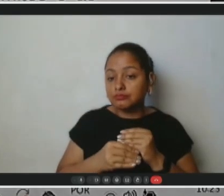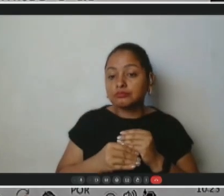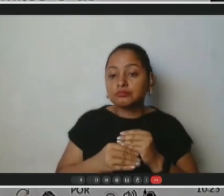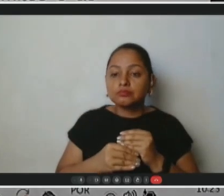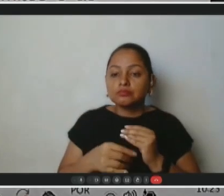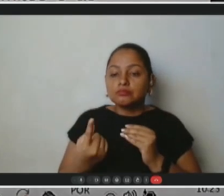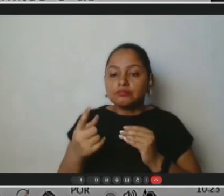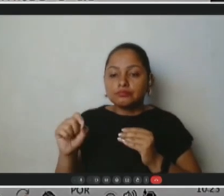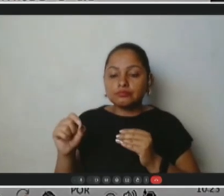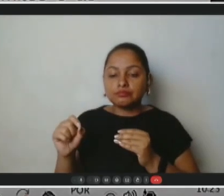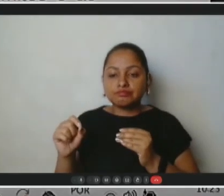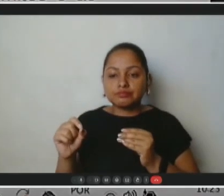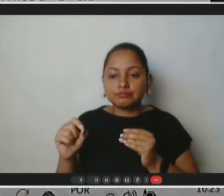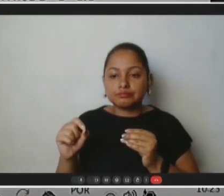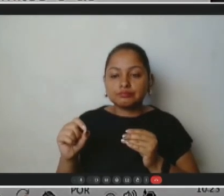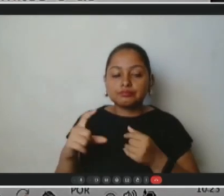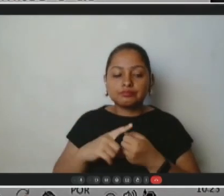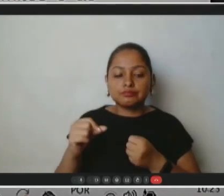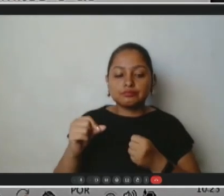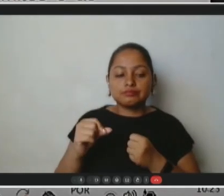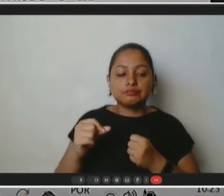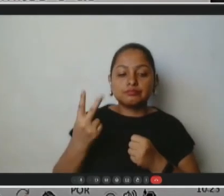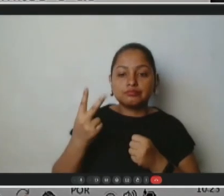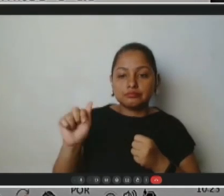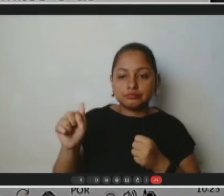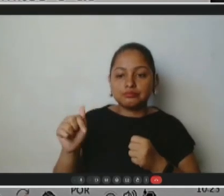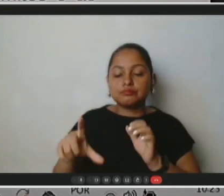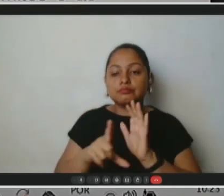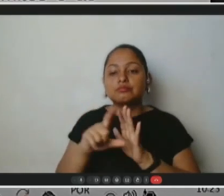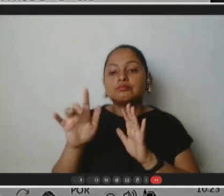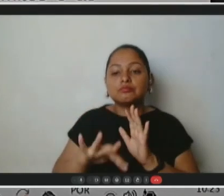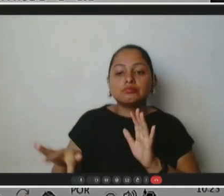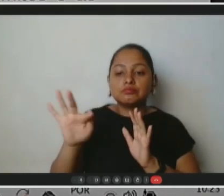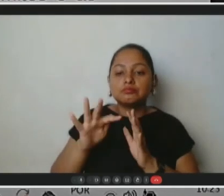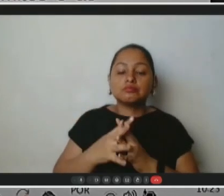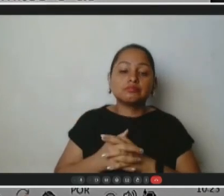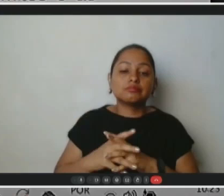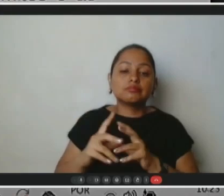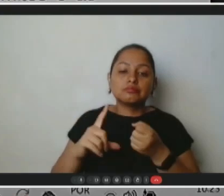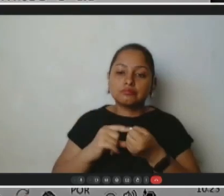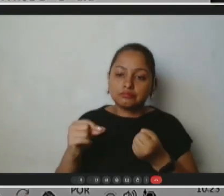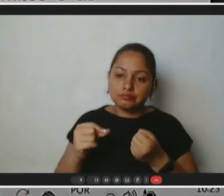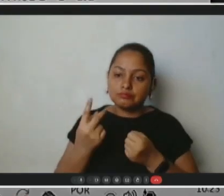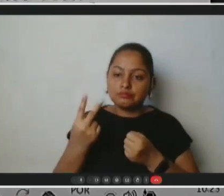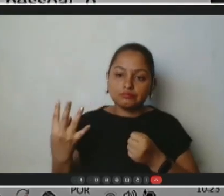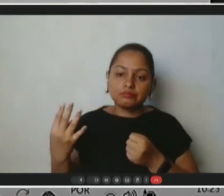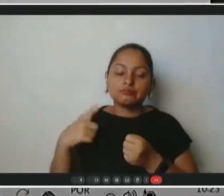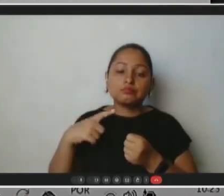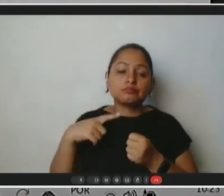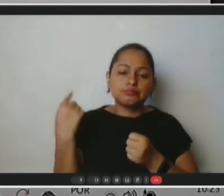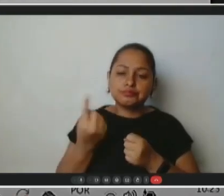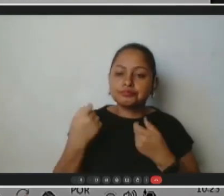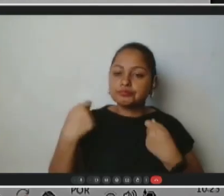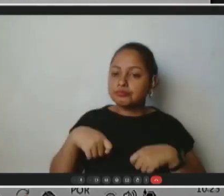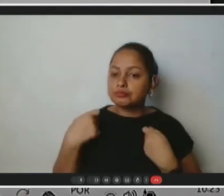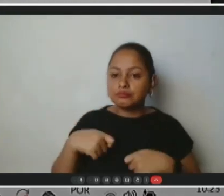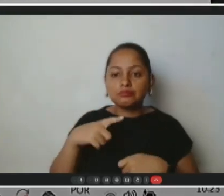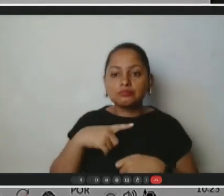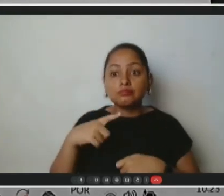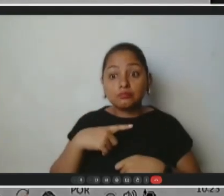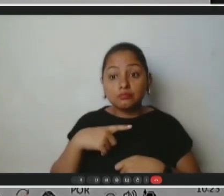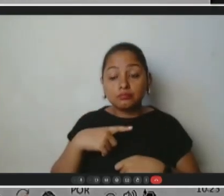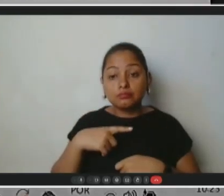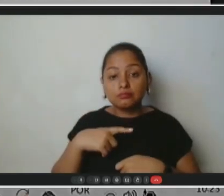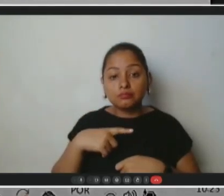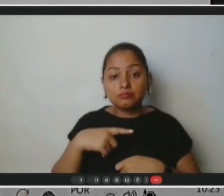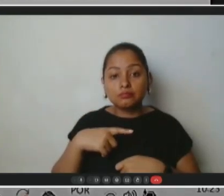10º do artigo 37 da Constituição Federal. Artigo 24. Nos casos de necessidade devidamente justificada pela